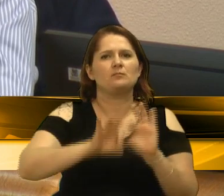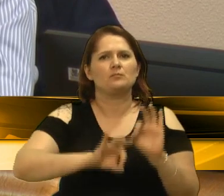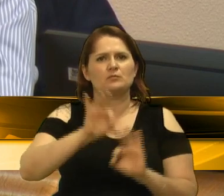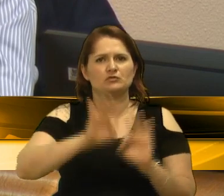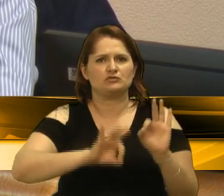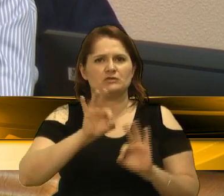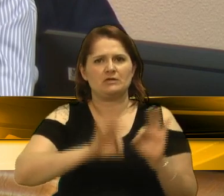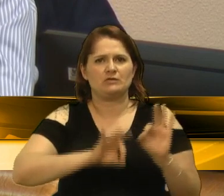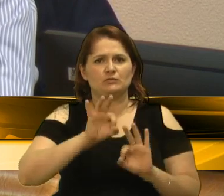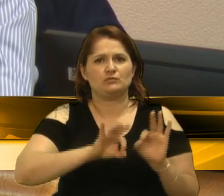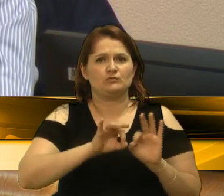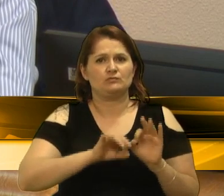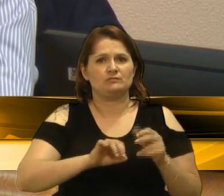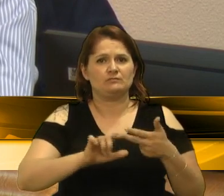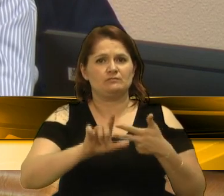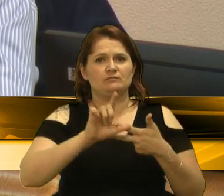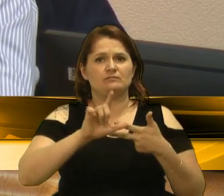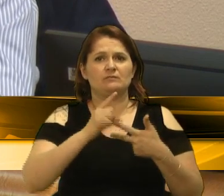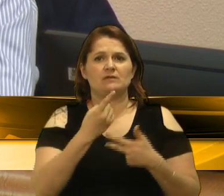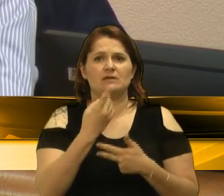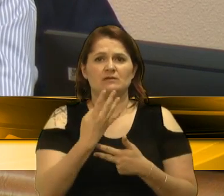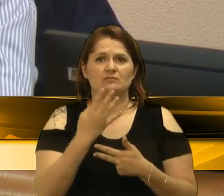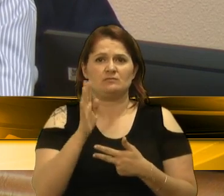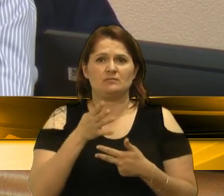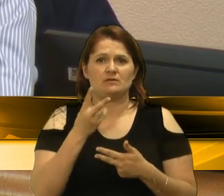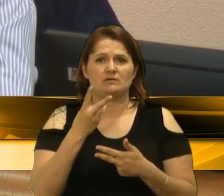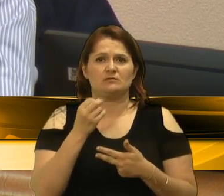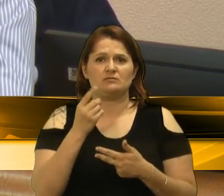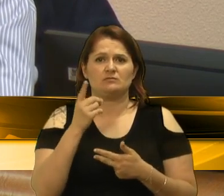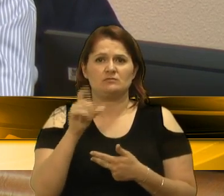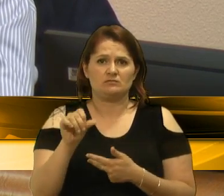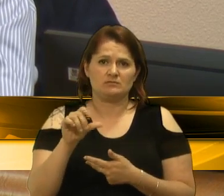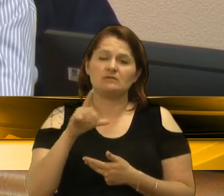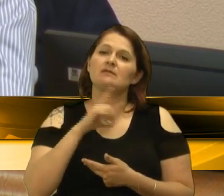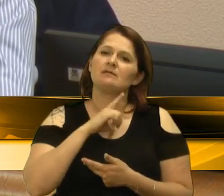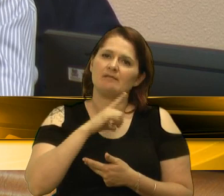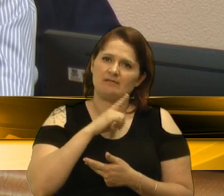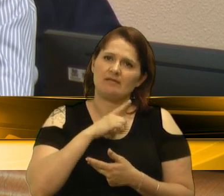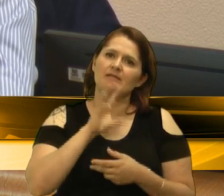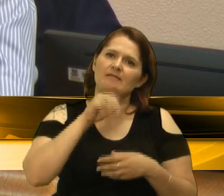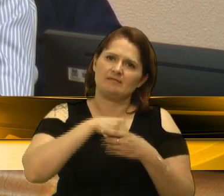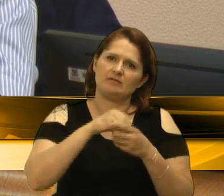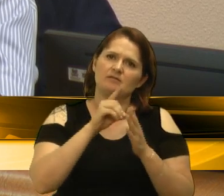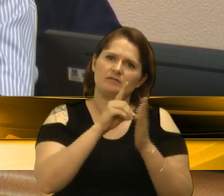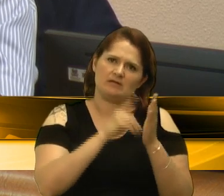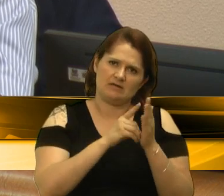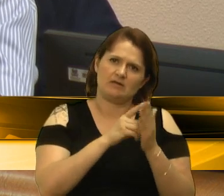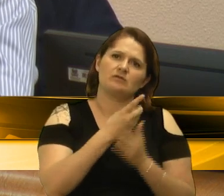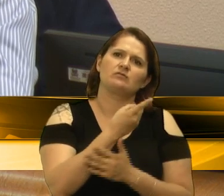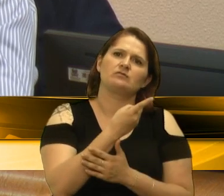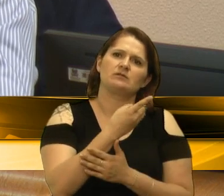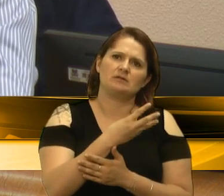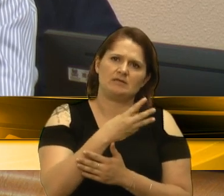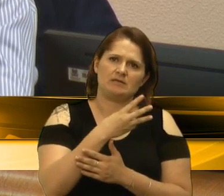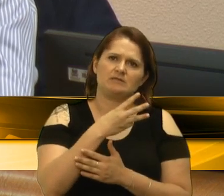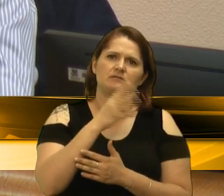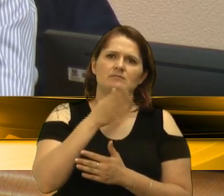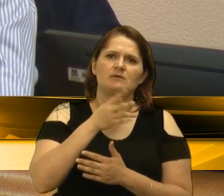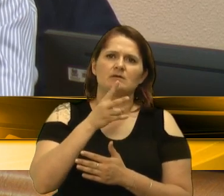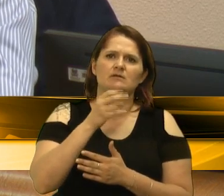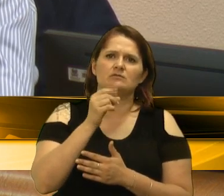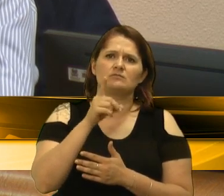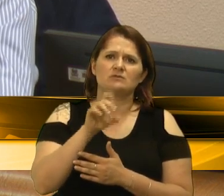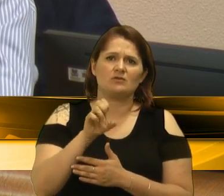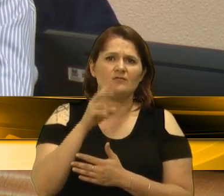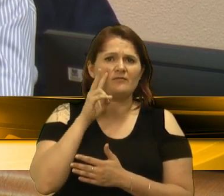presente projeto de decreto legislativo 14/2019, que contém o projeto de decreto legislativo 3/2019, tendo em vista a similaridade das matérias